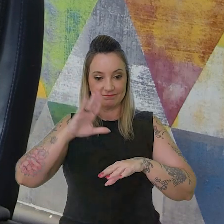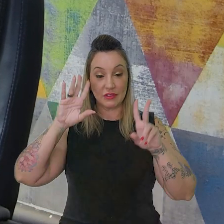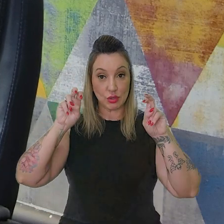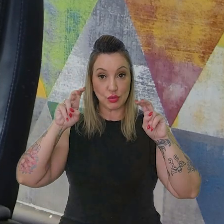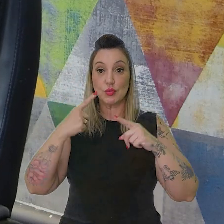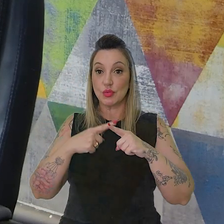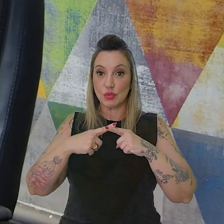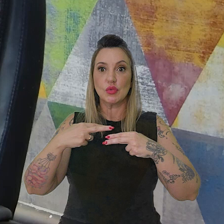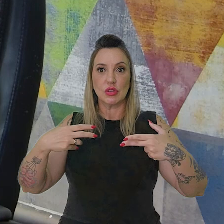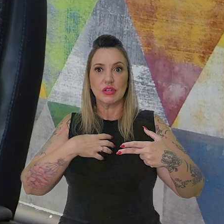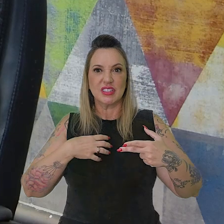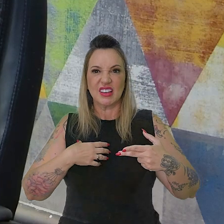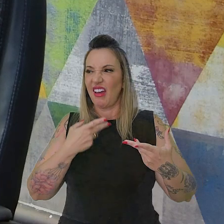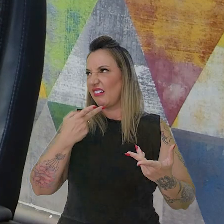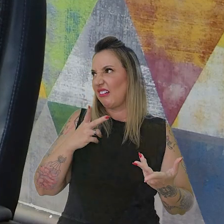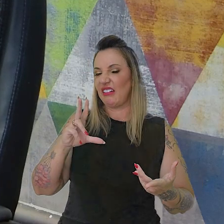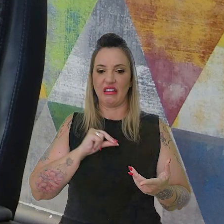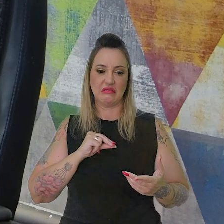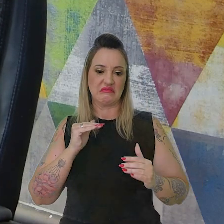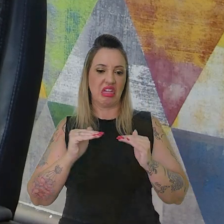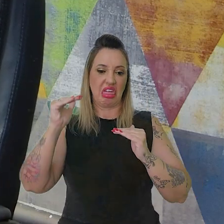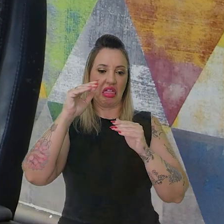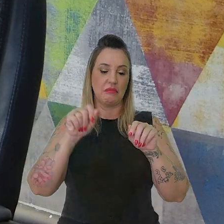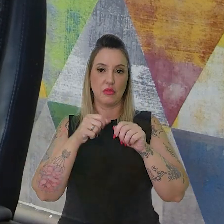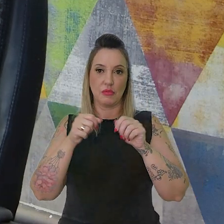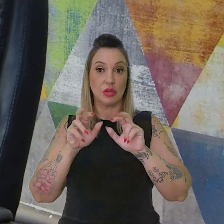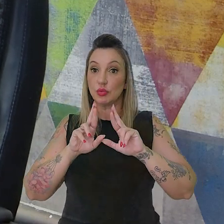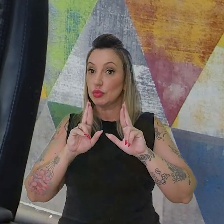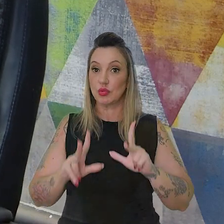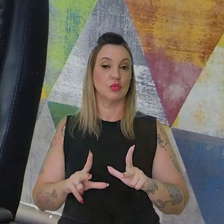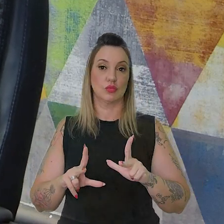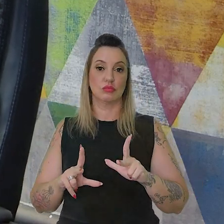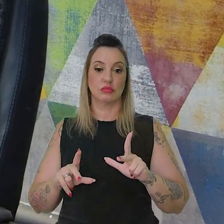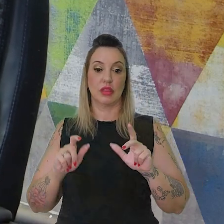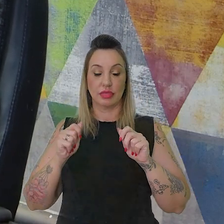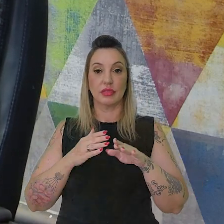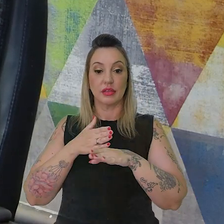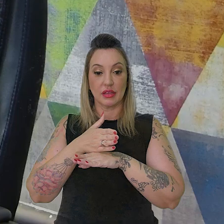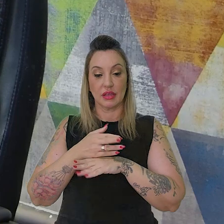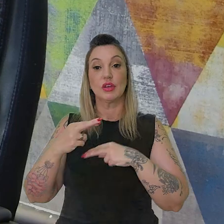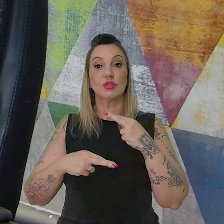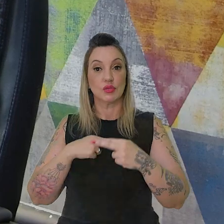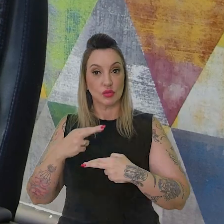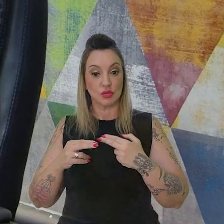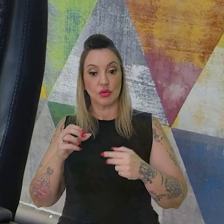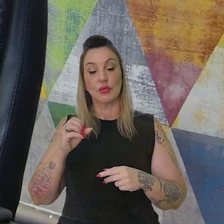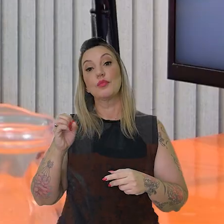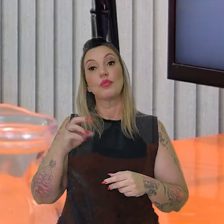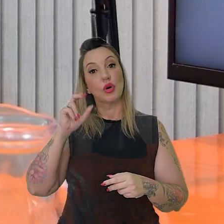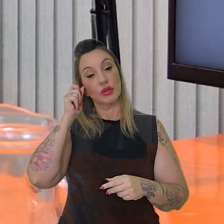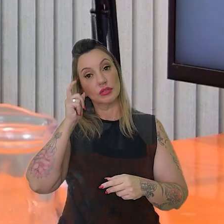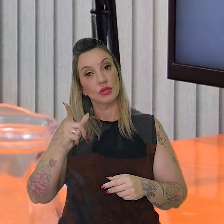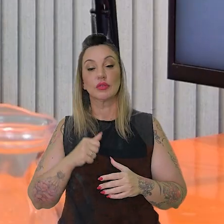mais sobre moda porque tem muito esse estigma né de que ah é supérflu não é dá para para introduzir sustentabilidade na